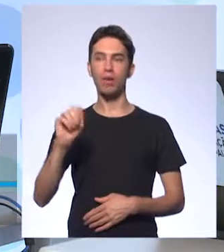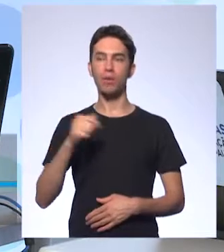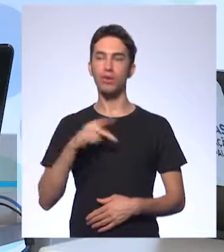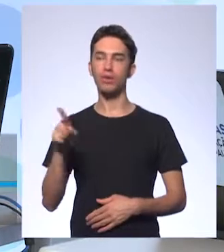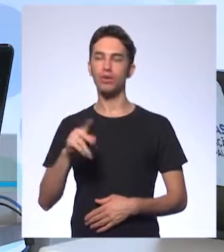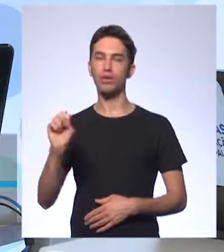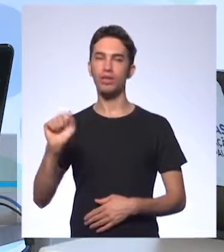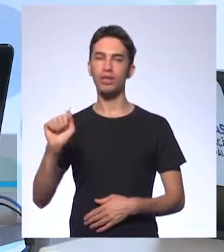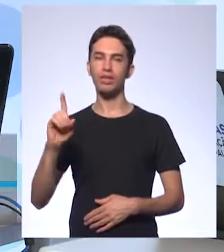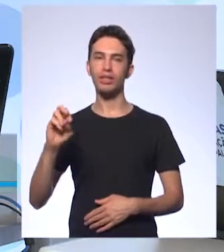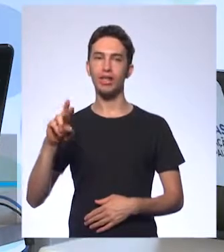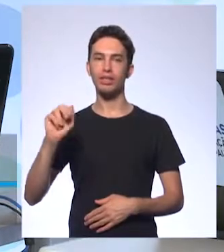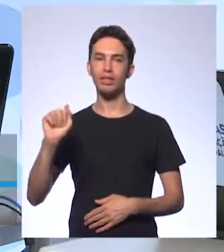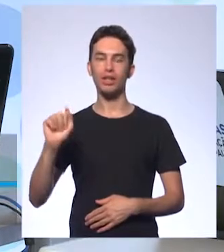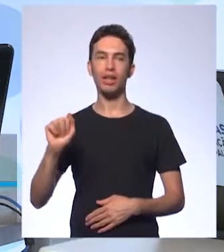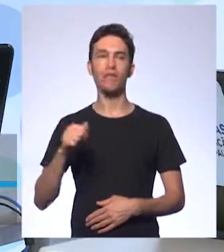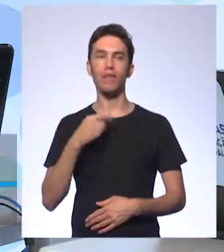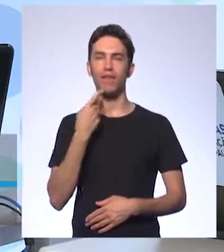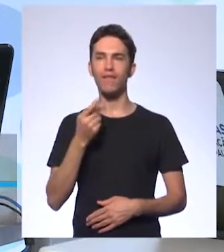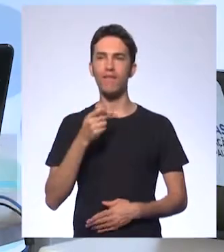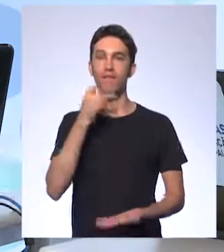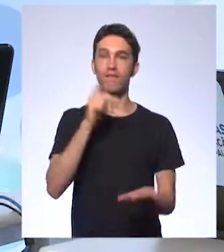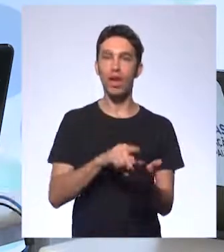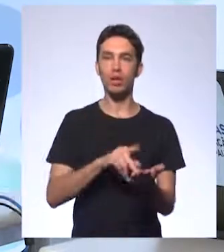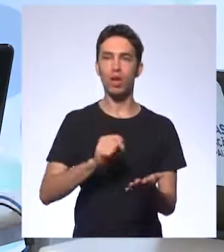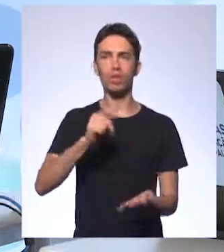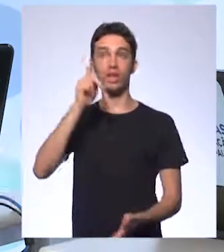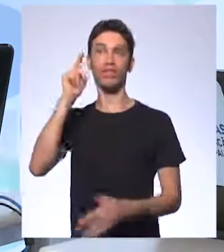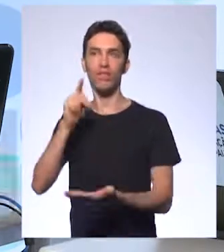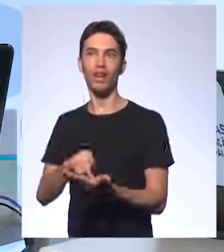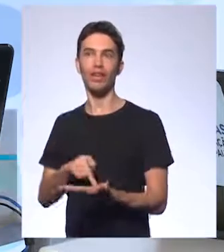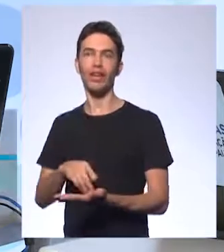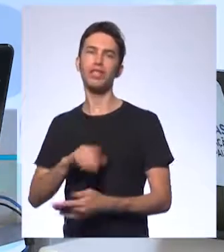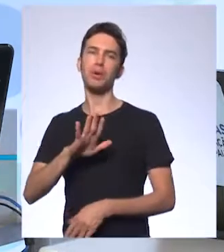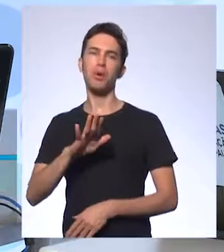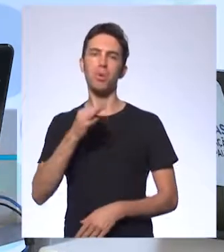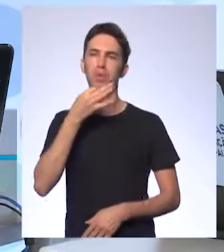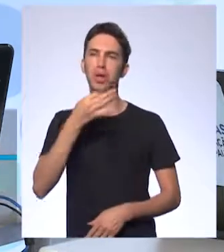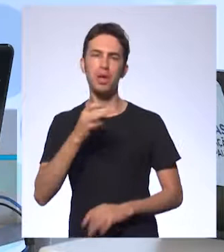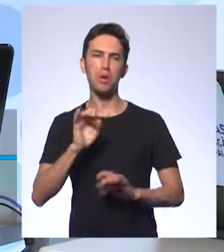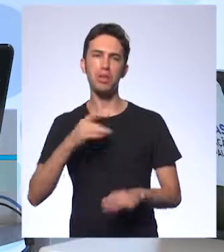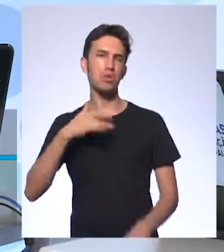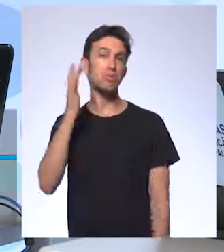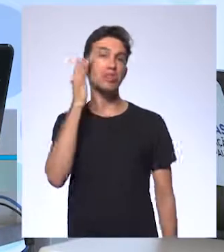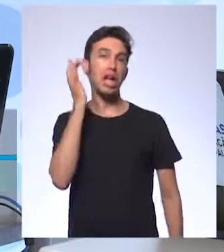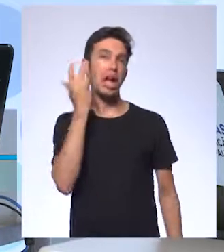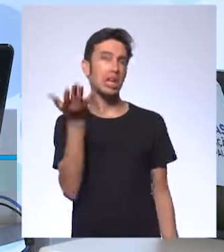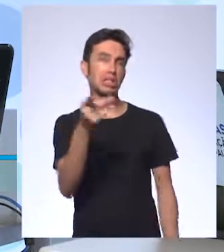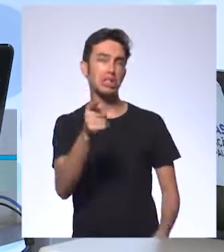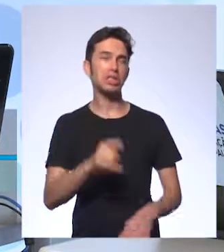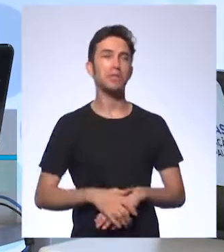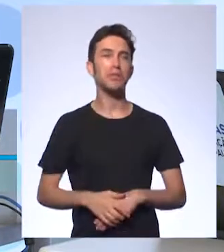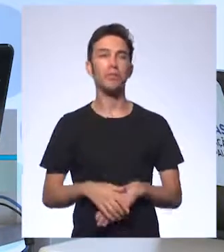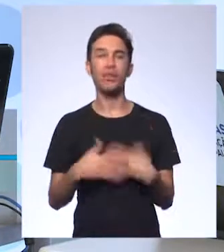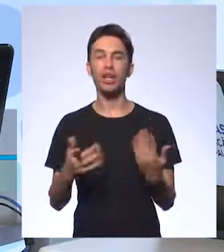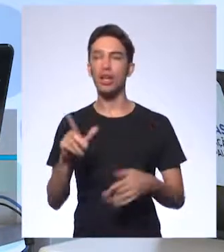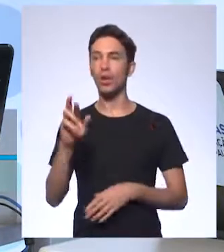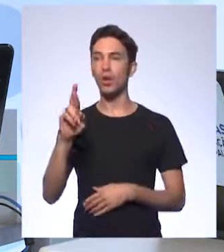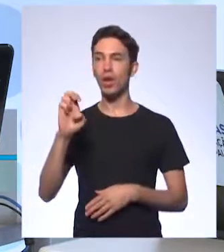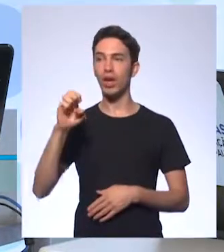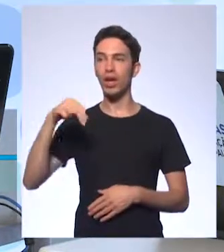Sandra: fato é o que é real, opinião é o que você acha. E o Renan, da professora